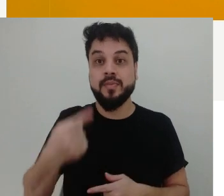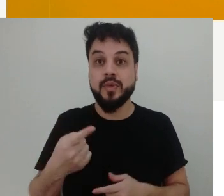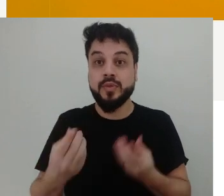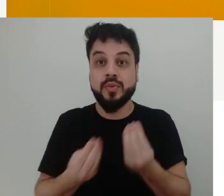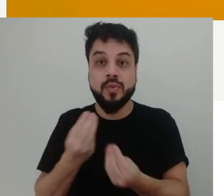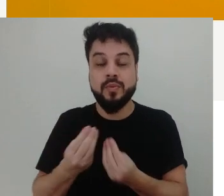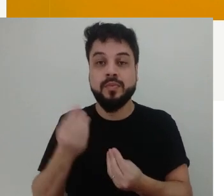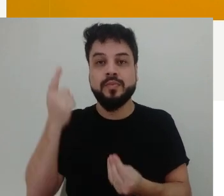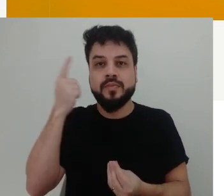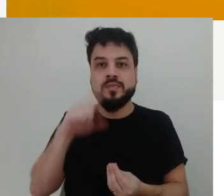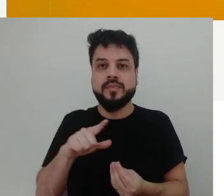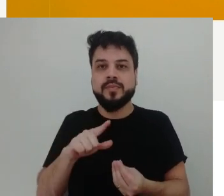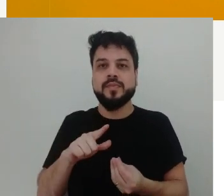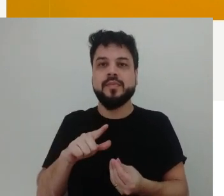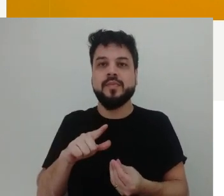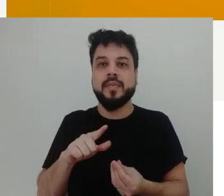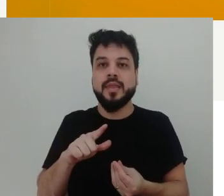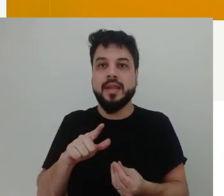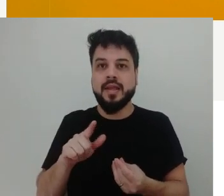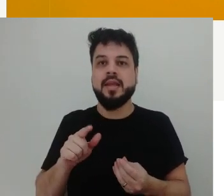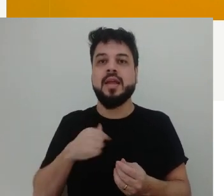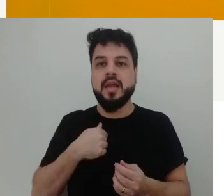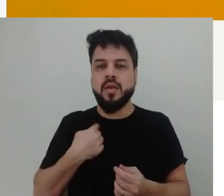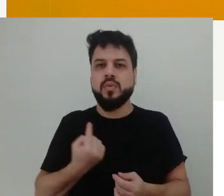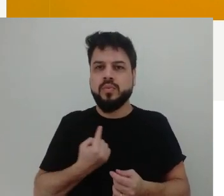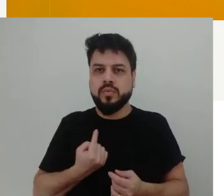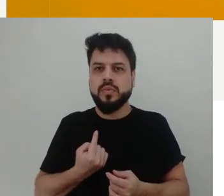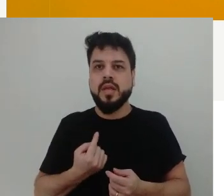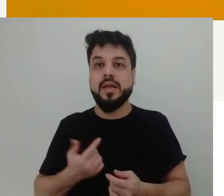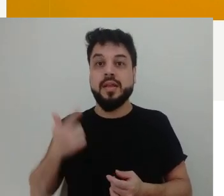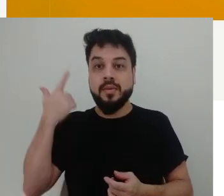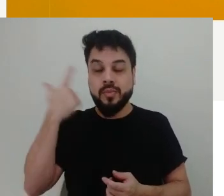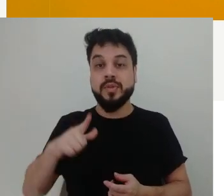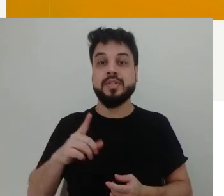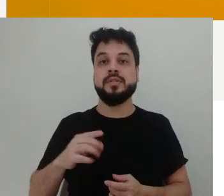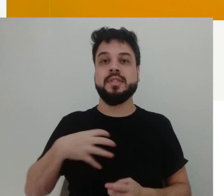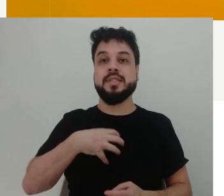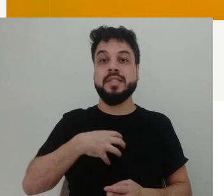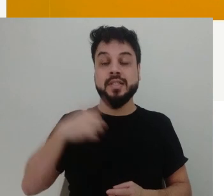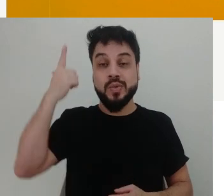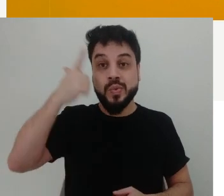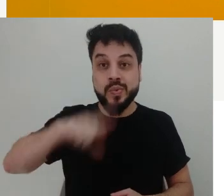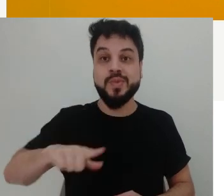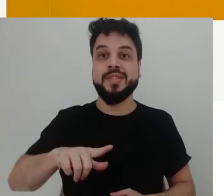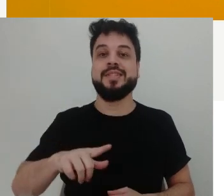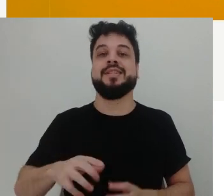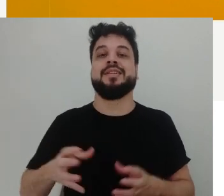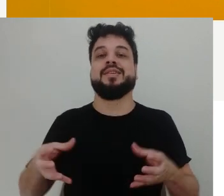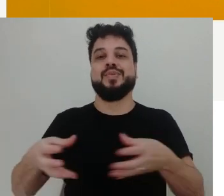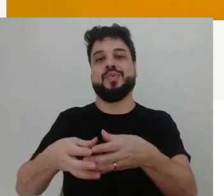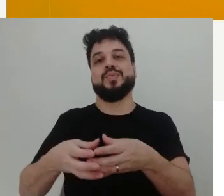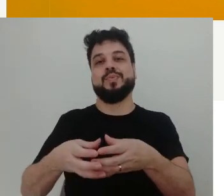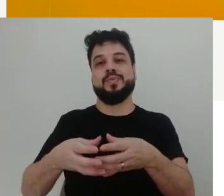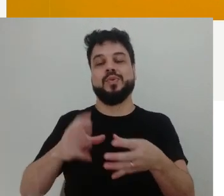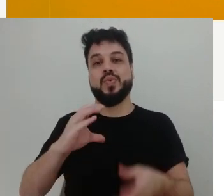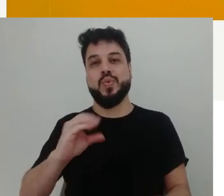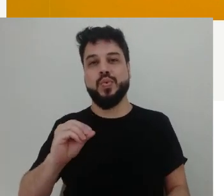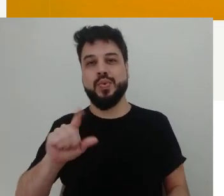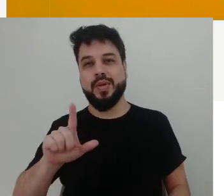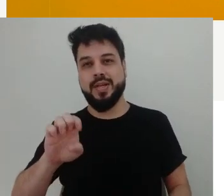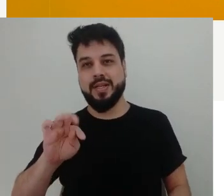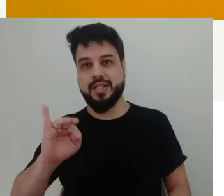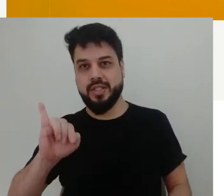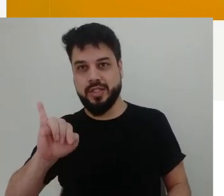Interessante, mas que é uma tarefa de vida, como um de vocês falou, é uma tarefa de vida, né? Vou passar a palavra para o